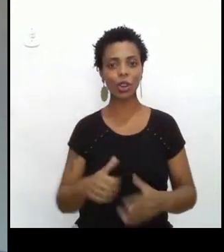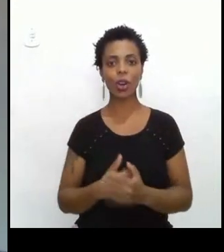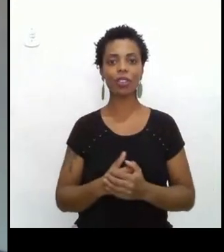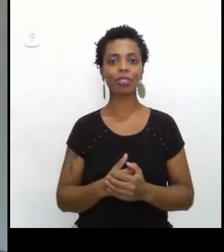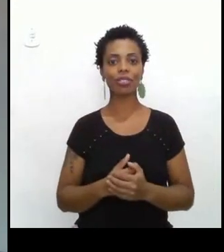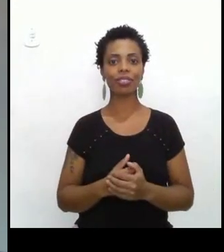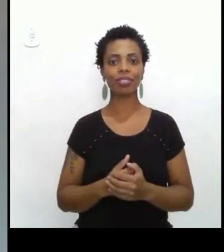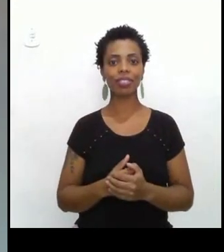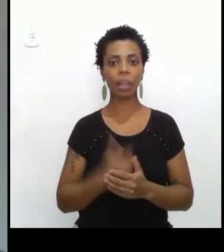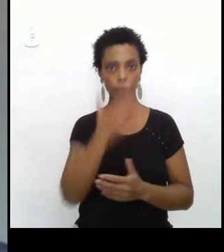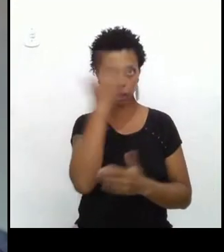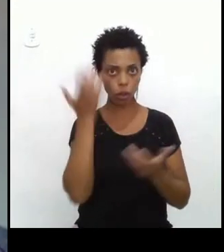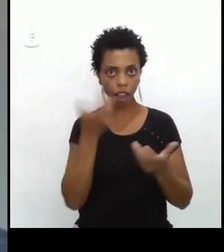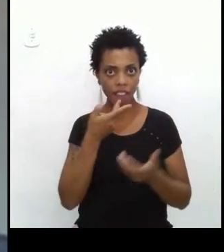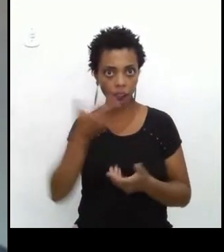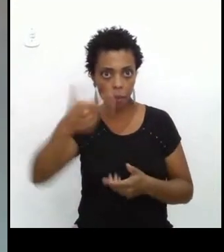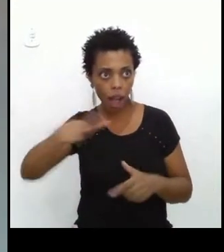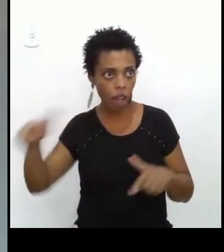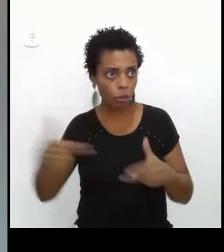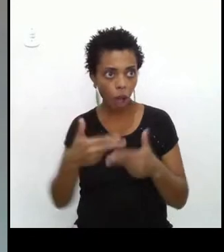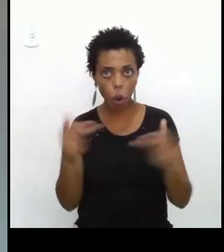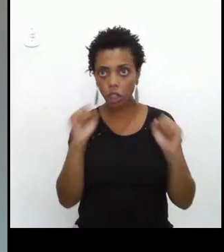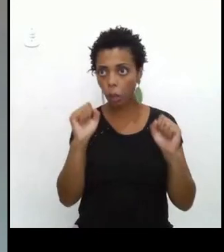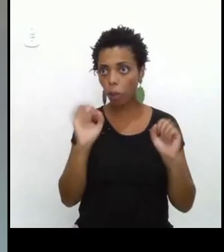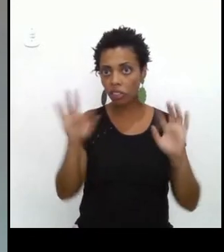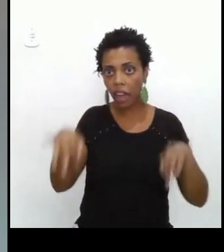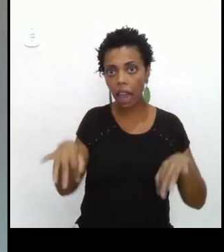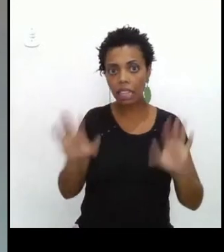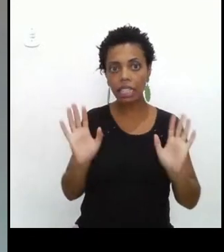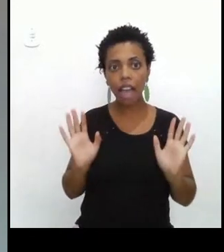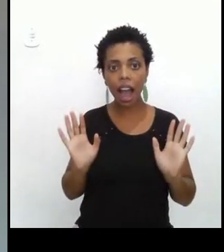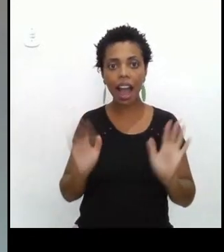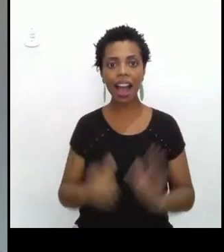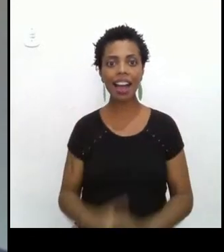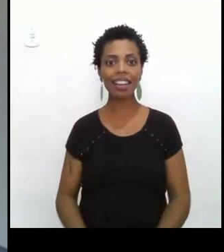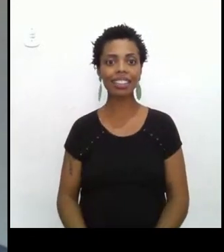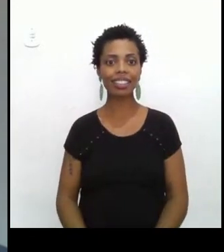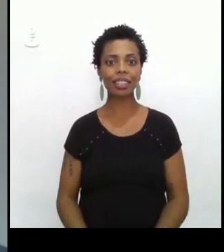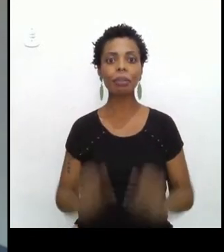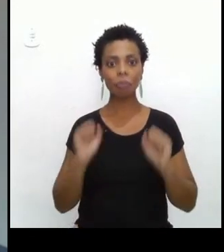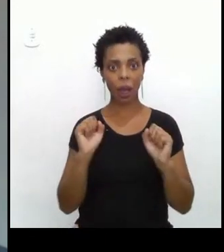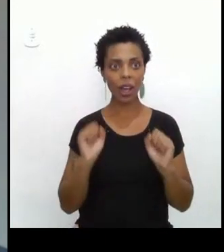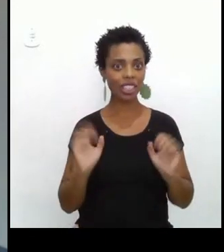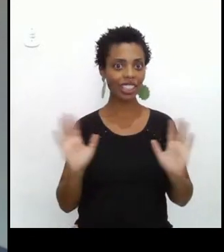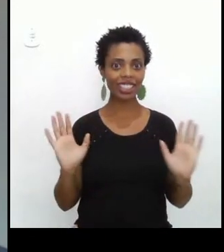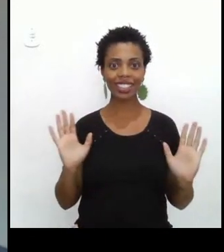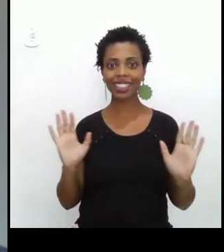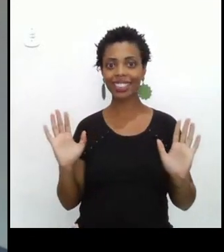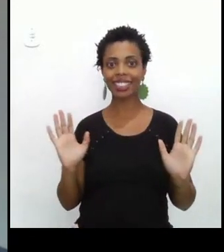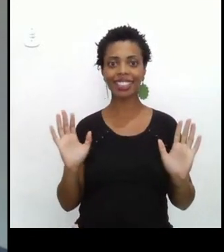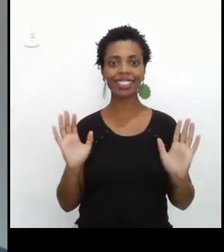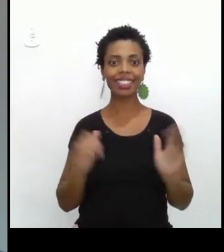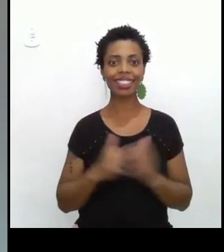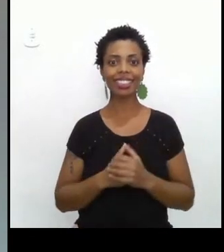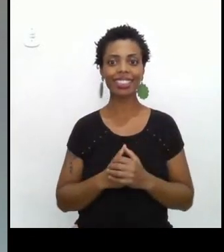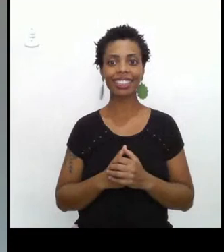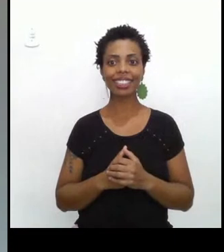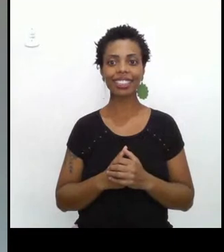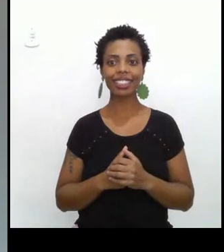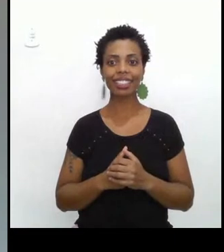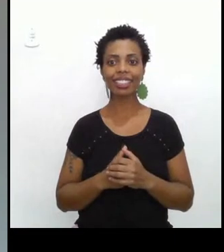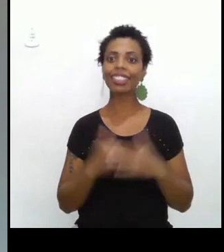e é alguém quer dizer mais alguma coisa podemos encerrar Bom vamos lá bom